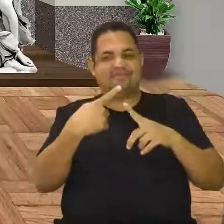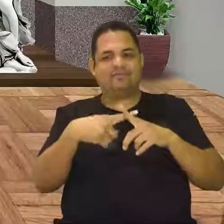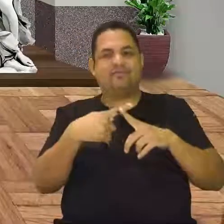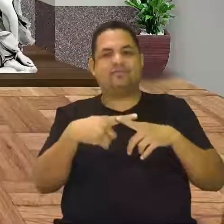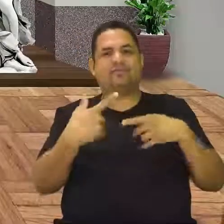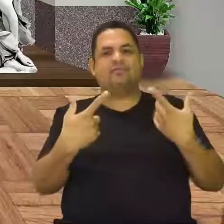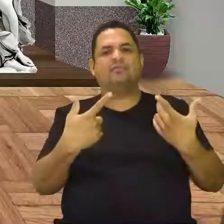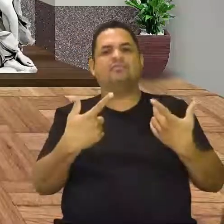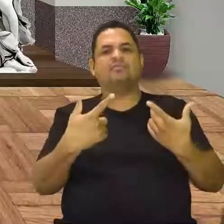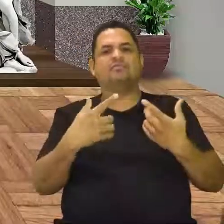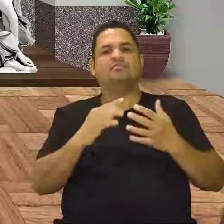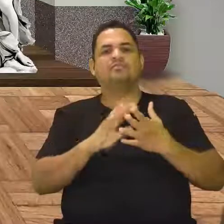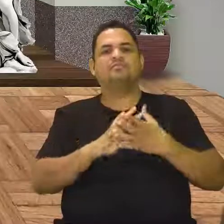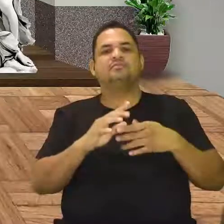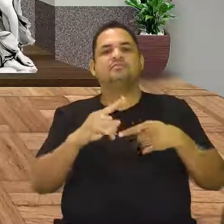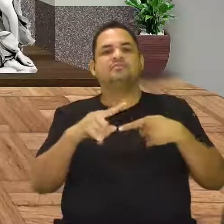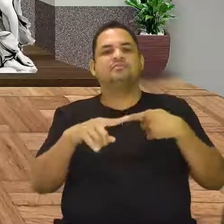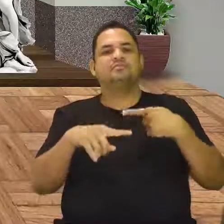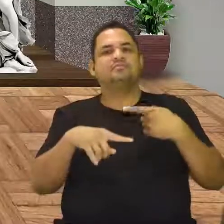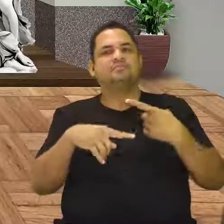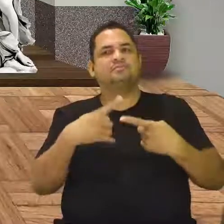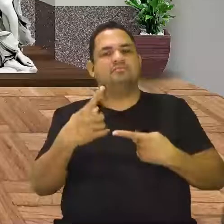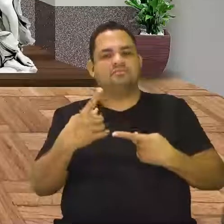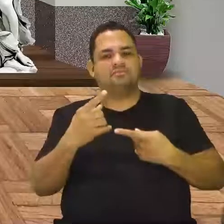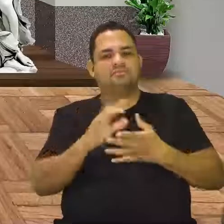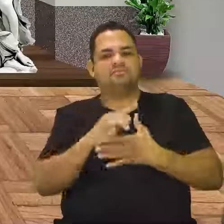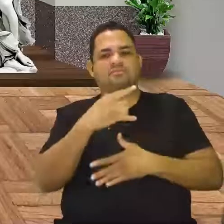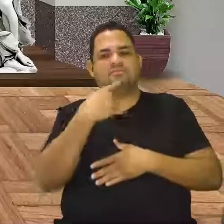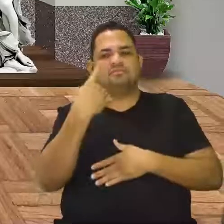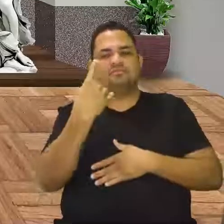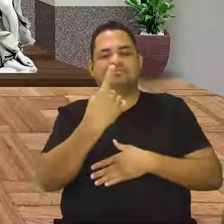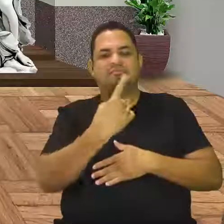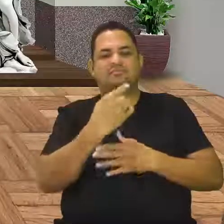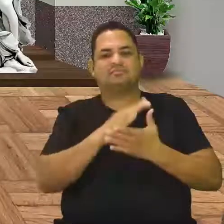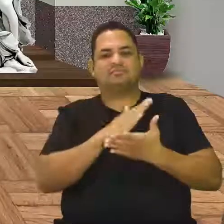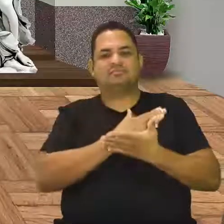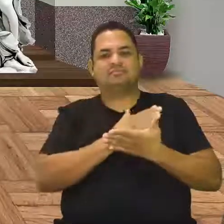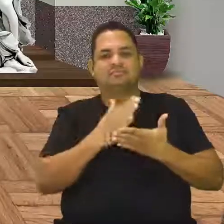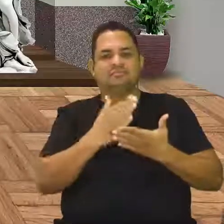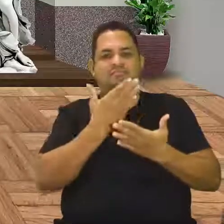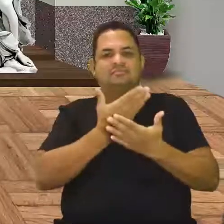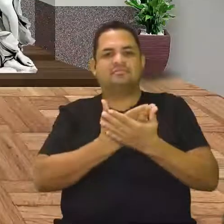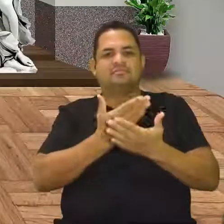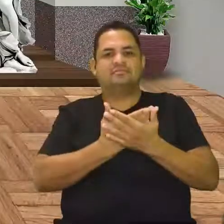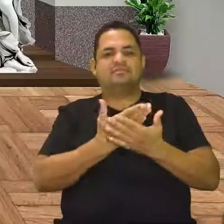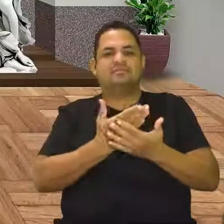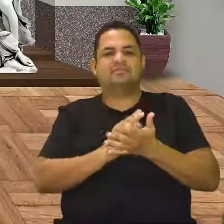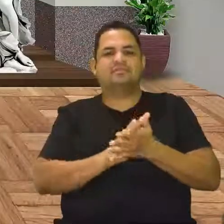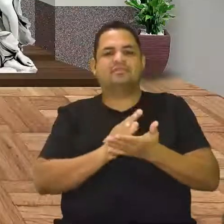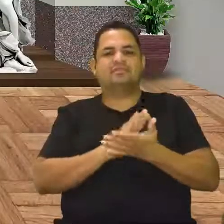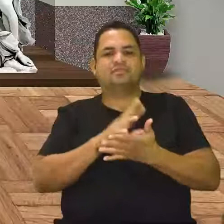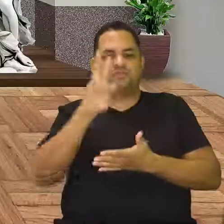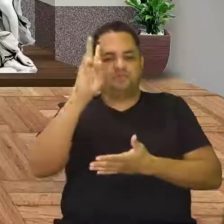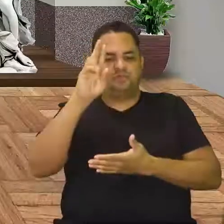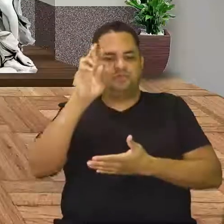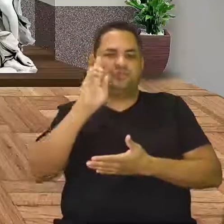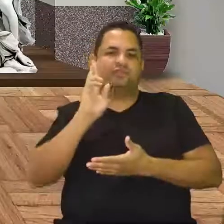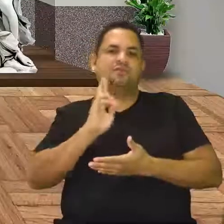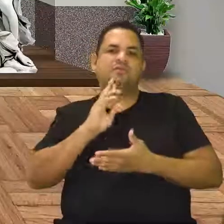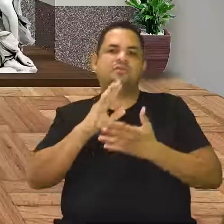sabe por quê Porque logo logo daqui uns dias nós estaremos começando aula de história de Rondônia